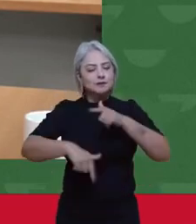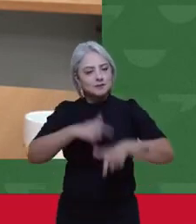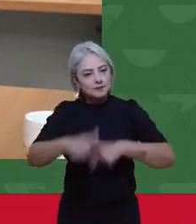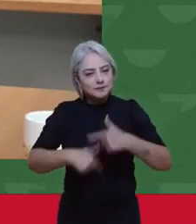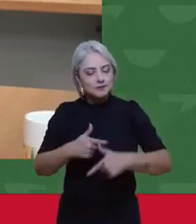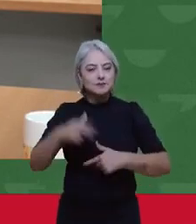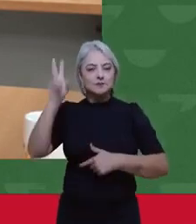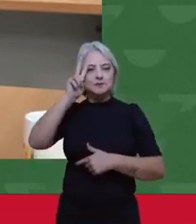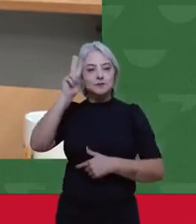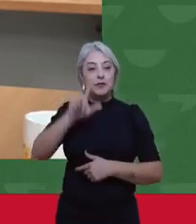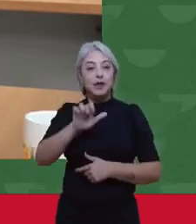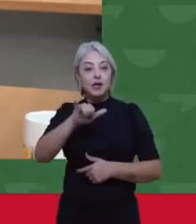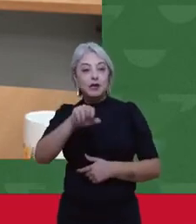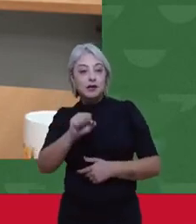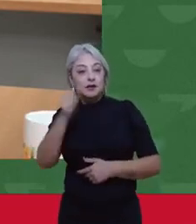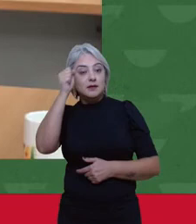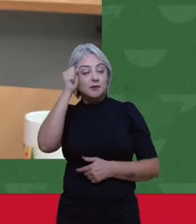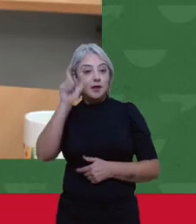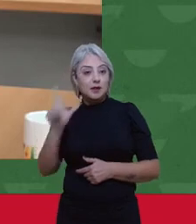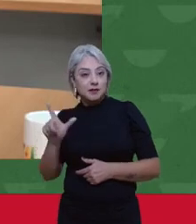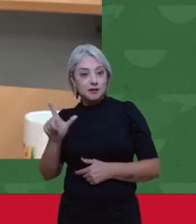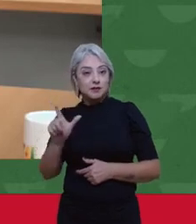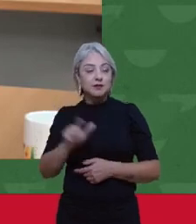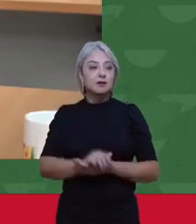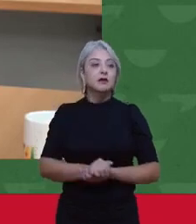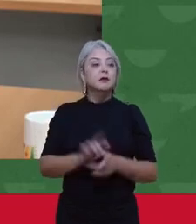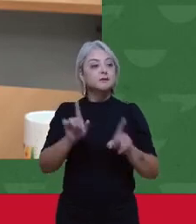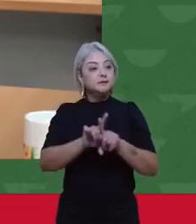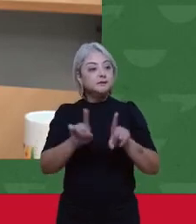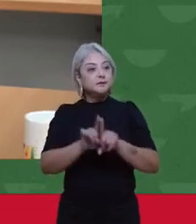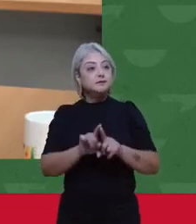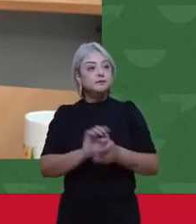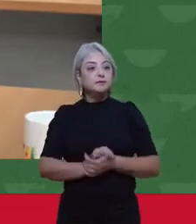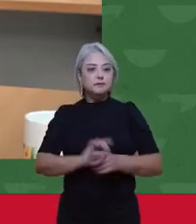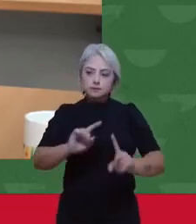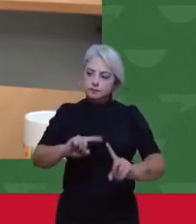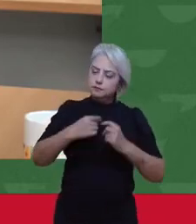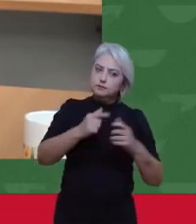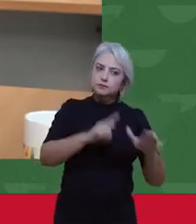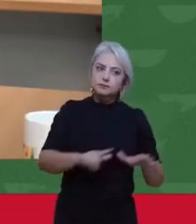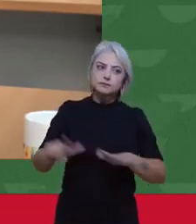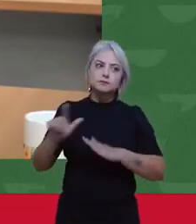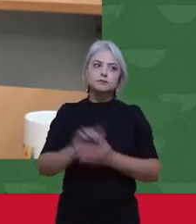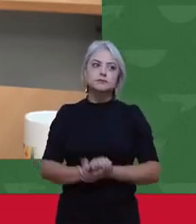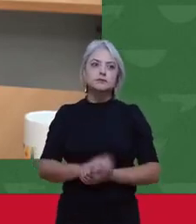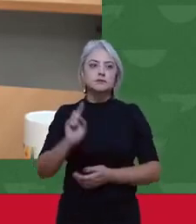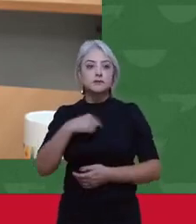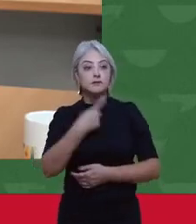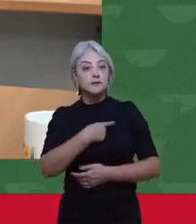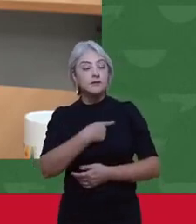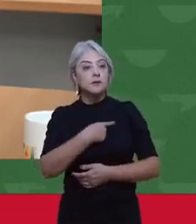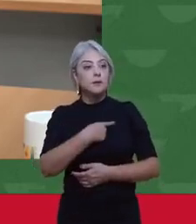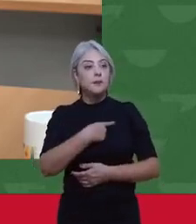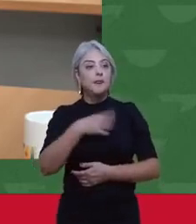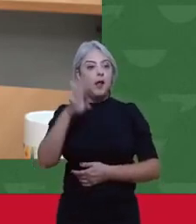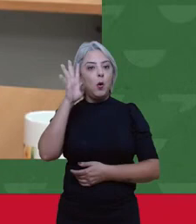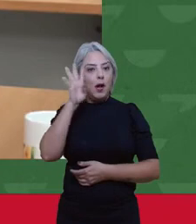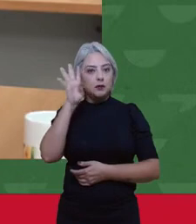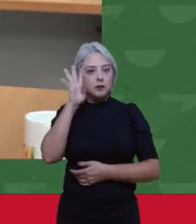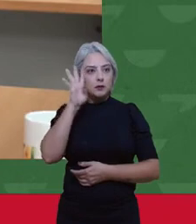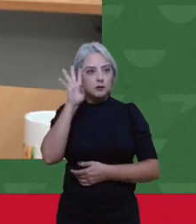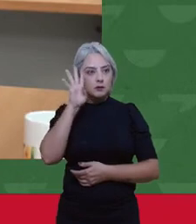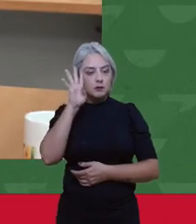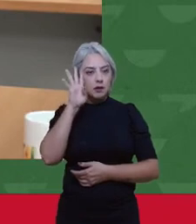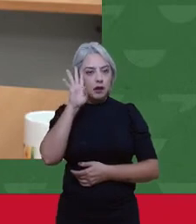sua história, Luziane Lins e Maria do Rosário. E também os desafios da semana. Nós estaremos na quarta-feira,